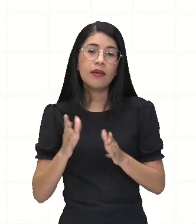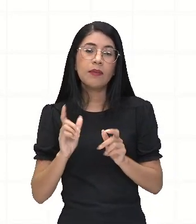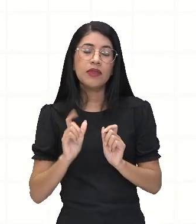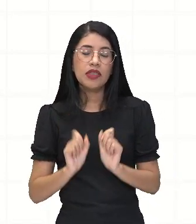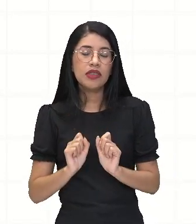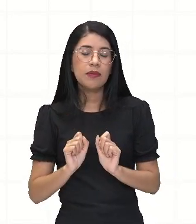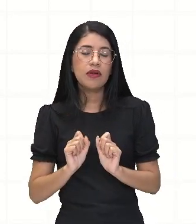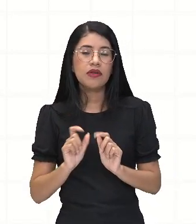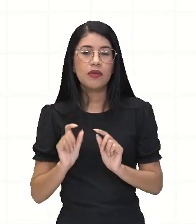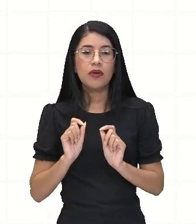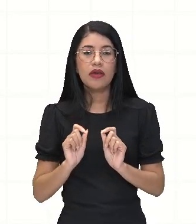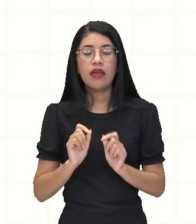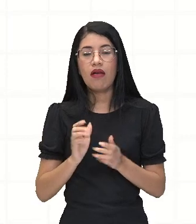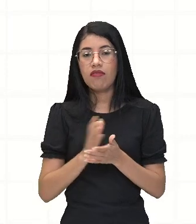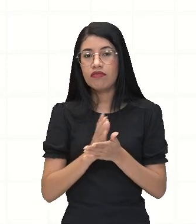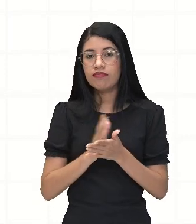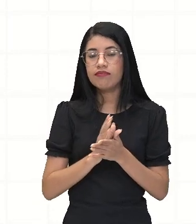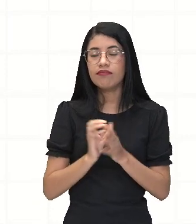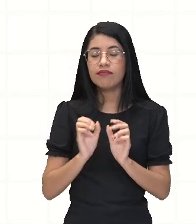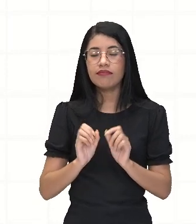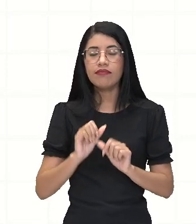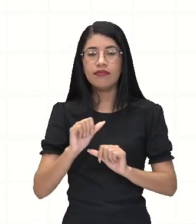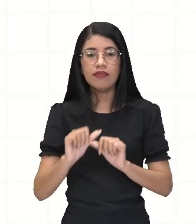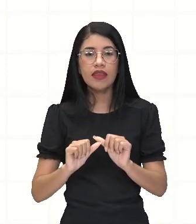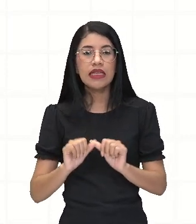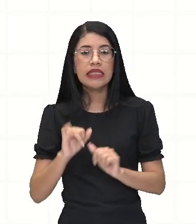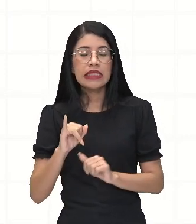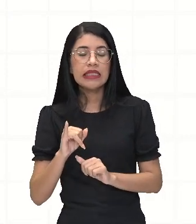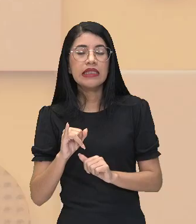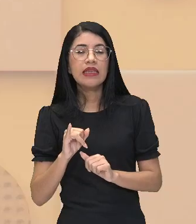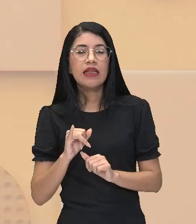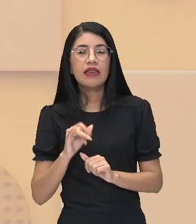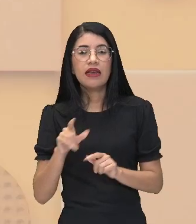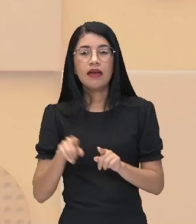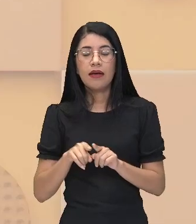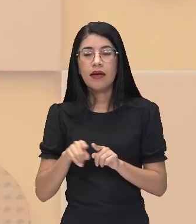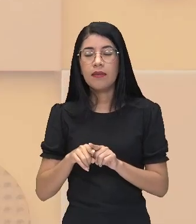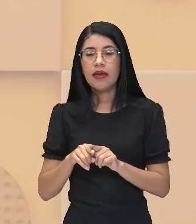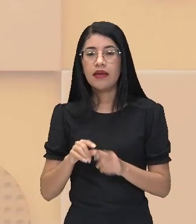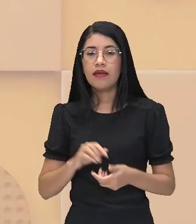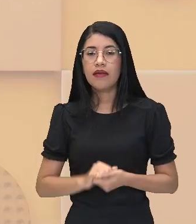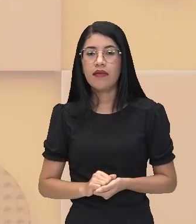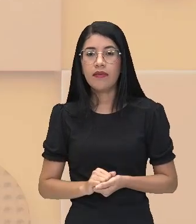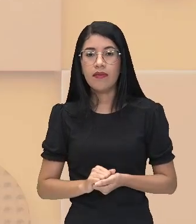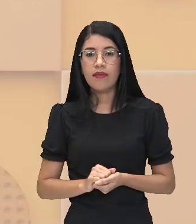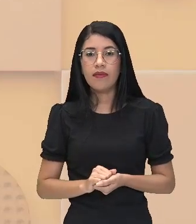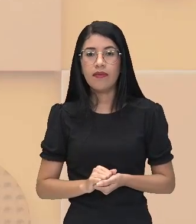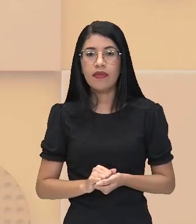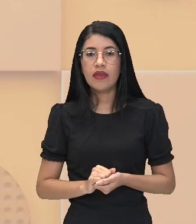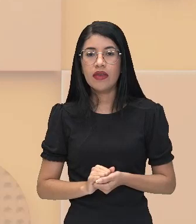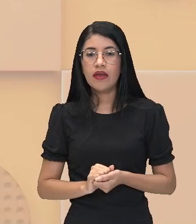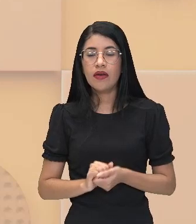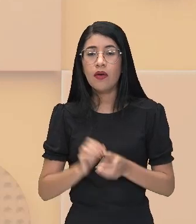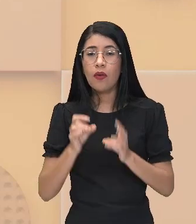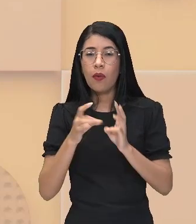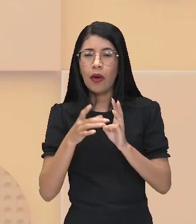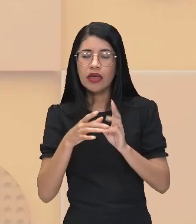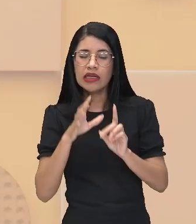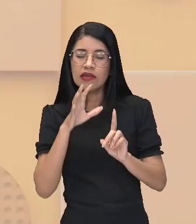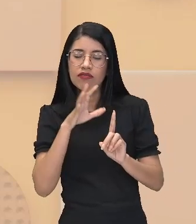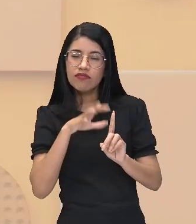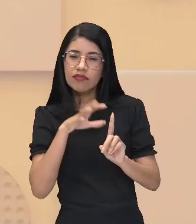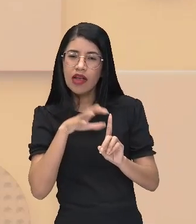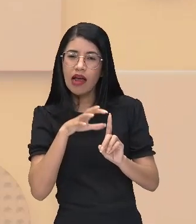de arregimentação da mão de obra indígena. Os descimentos, que são aqueles em que os indígenas eles são